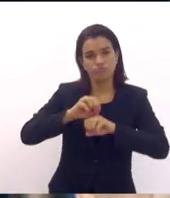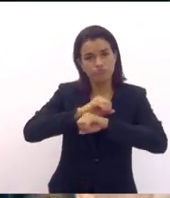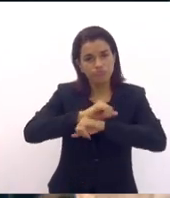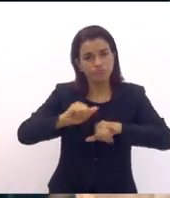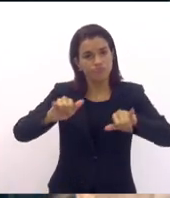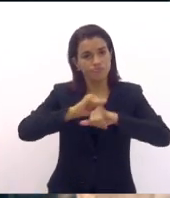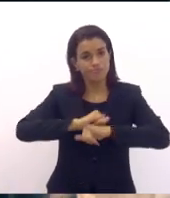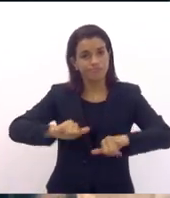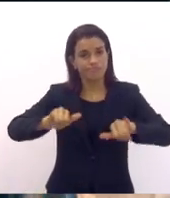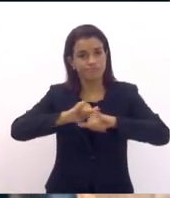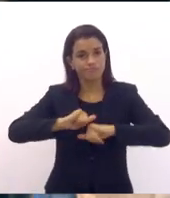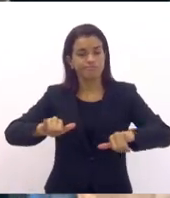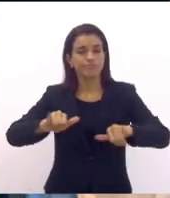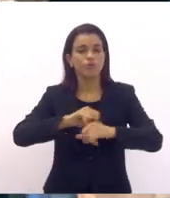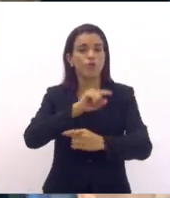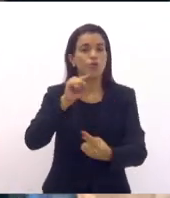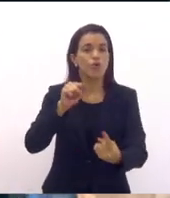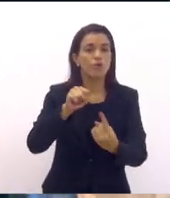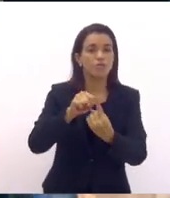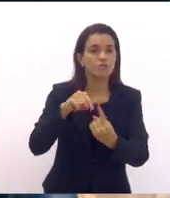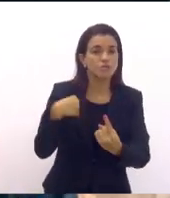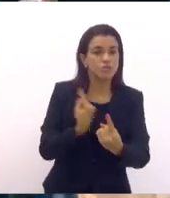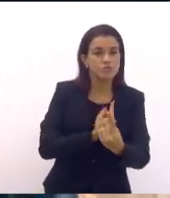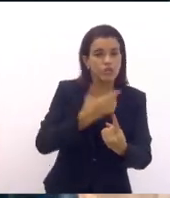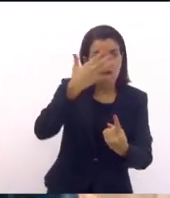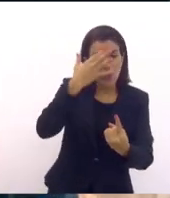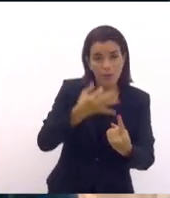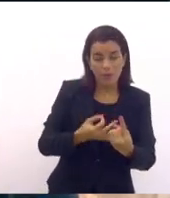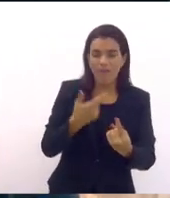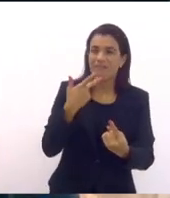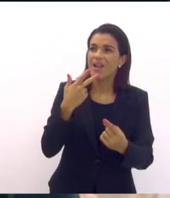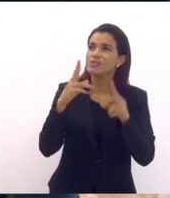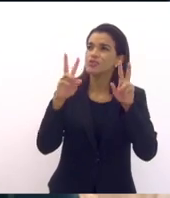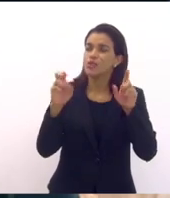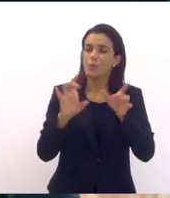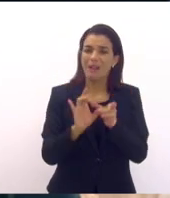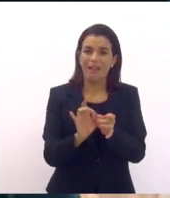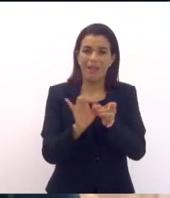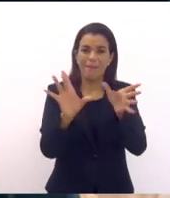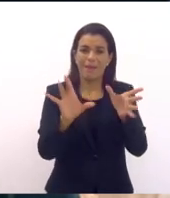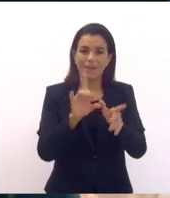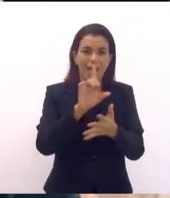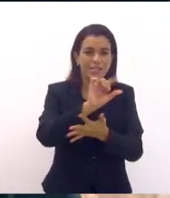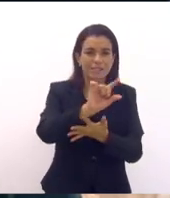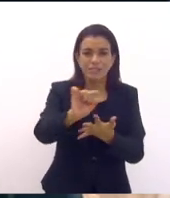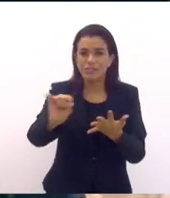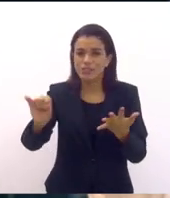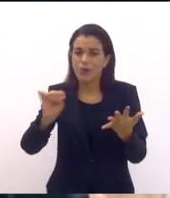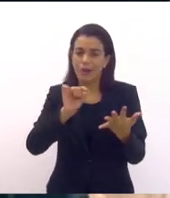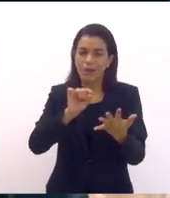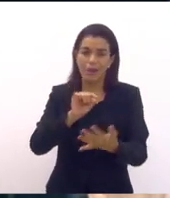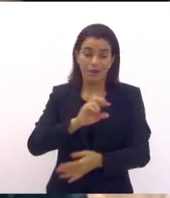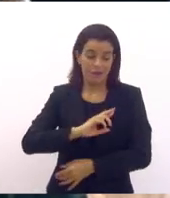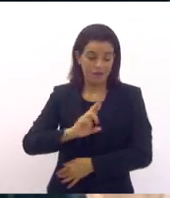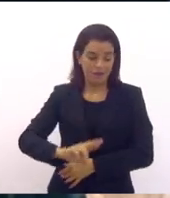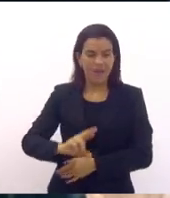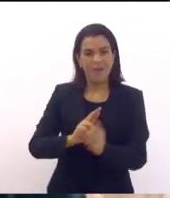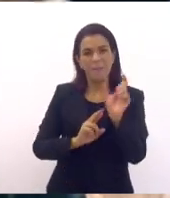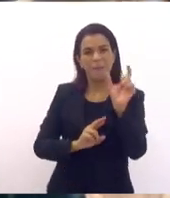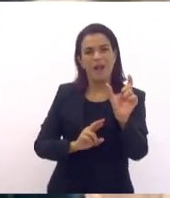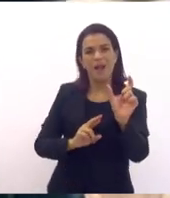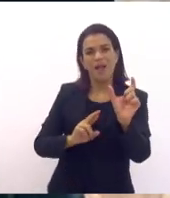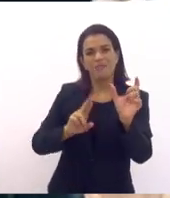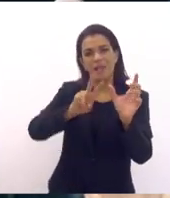eh para que nós possamos compreender porque quando nós falamos em liberdade religiosa Luzia nós não pensamos que essa palavra ela se